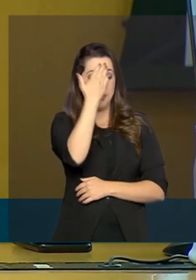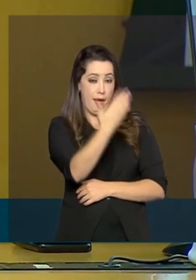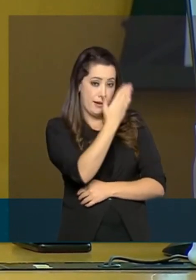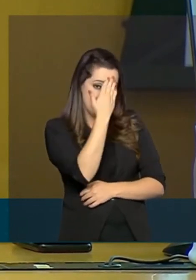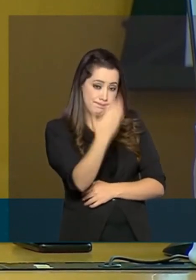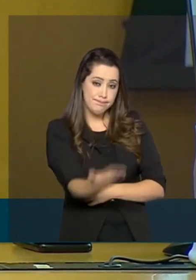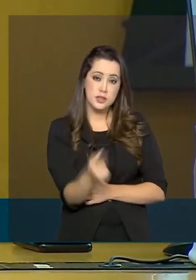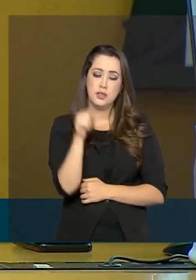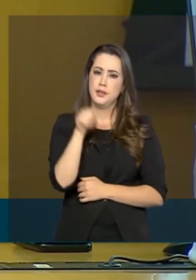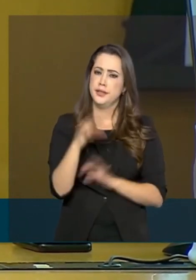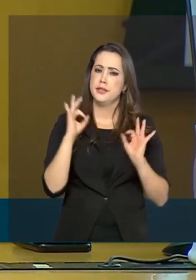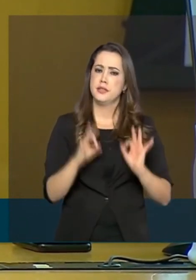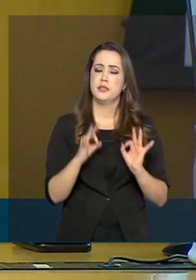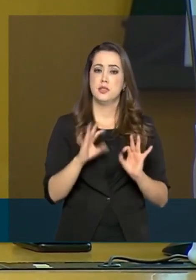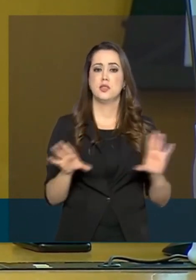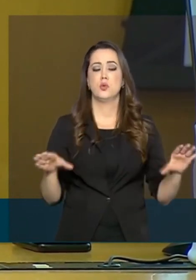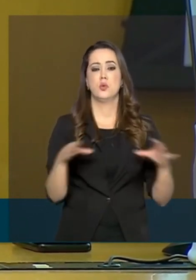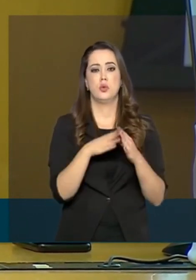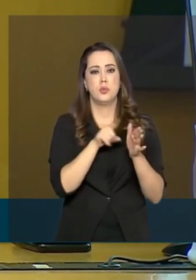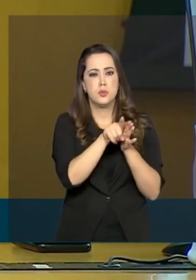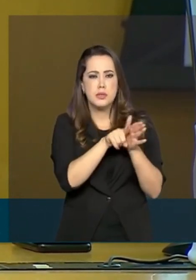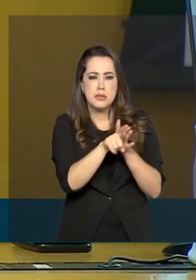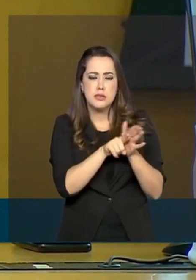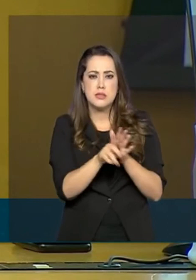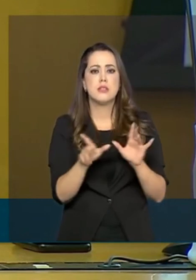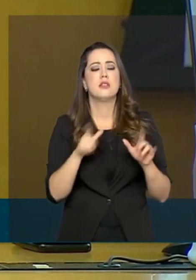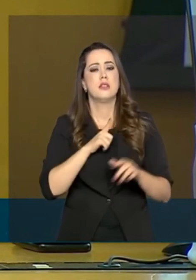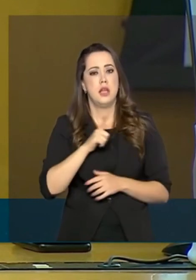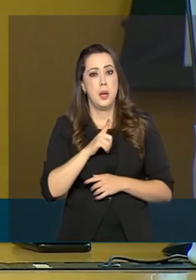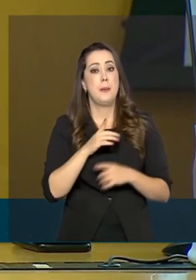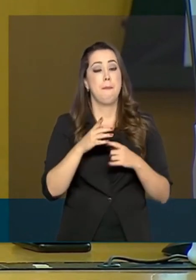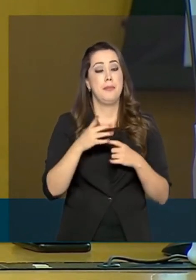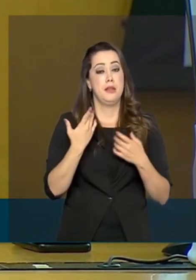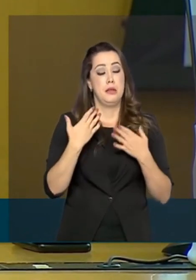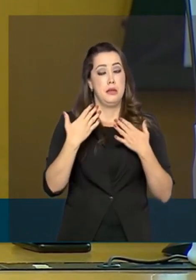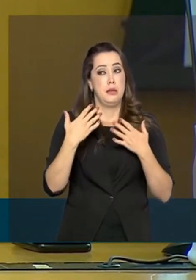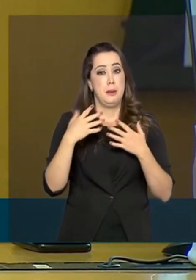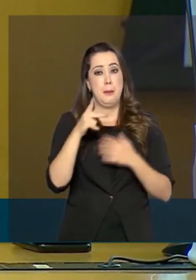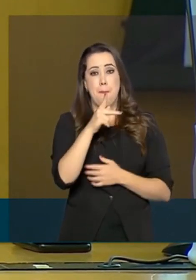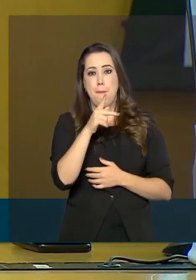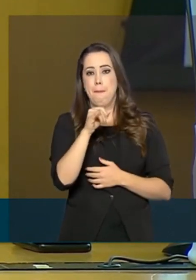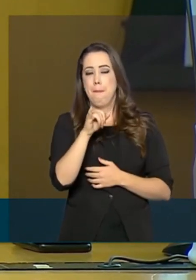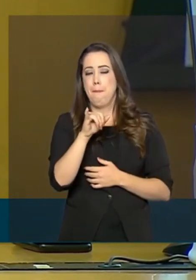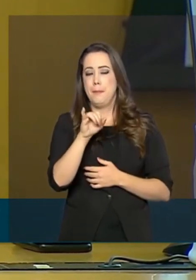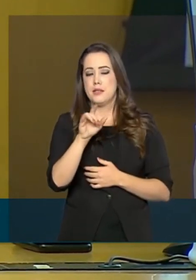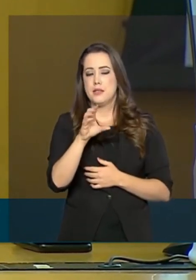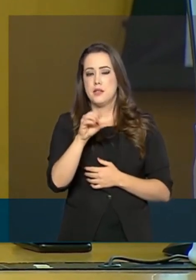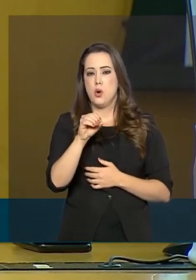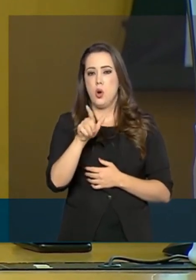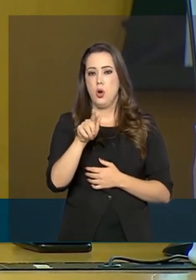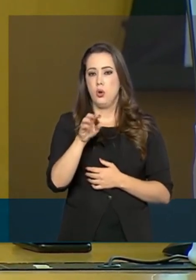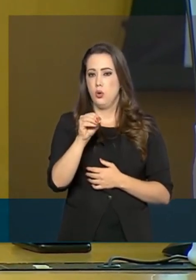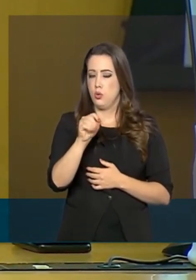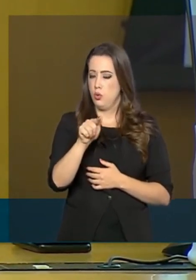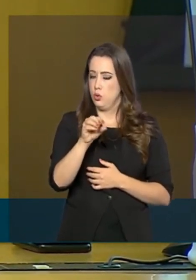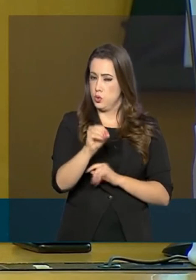certeza, essa equipe de pesquisa ela foi composta por psiquiatras e psicólogos. Os psicólogos também do Brasil